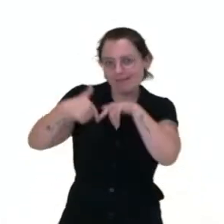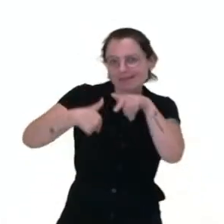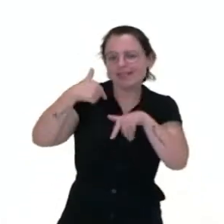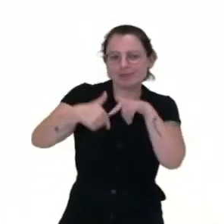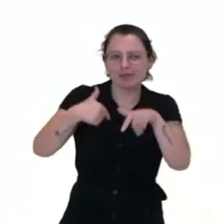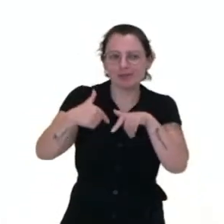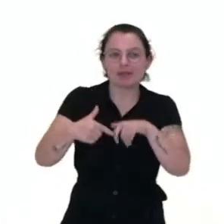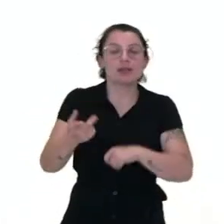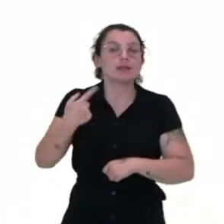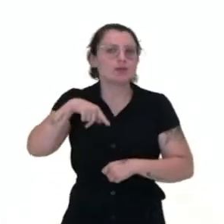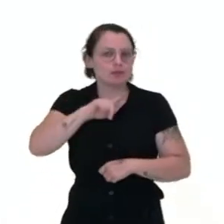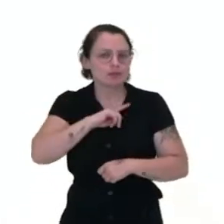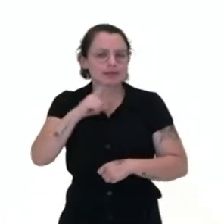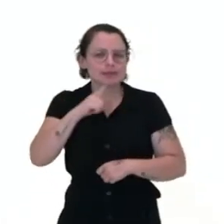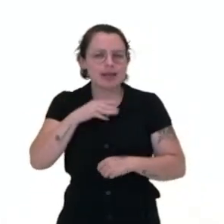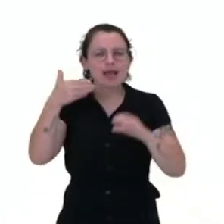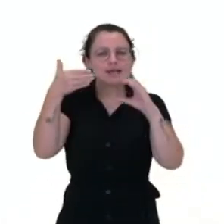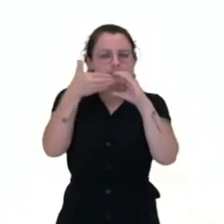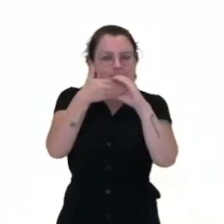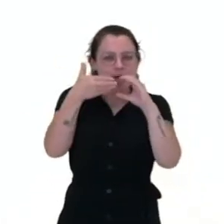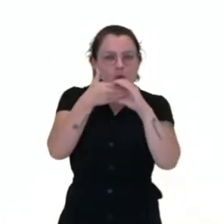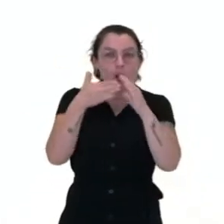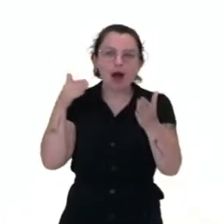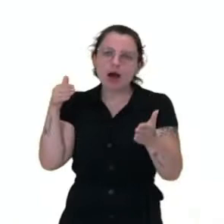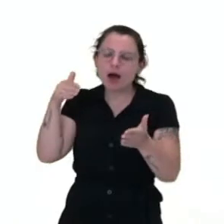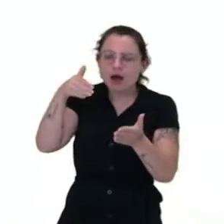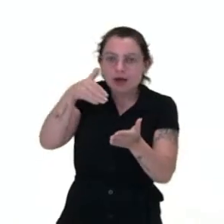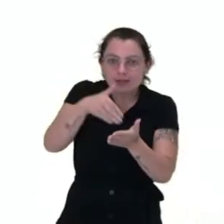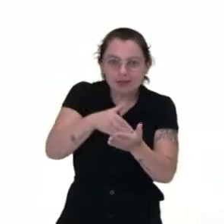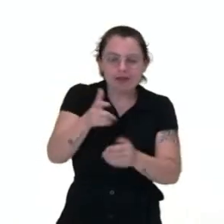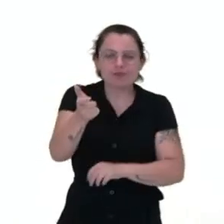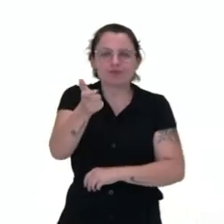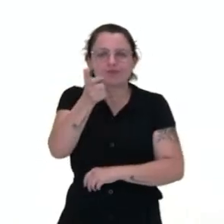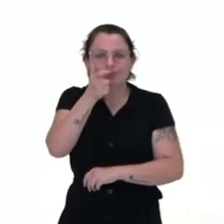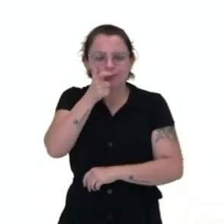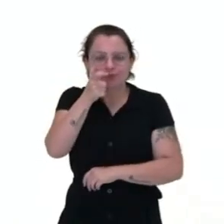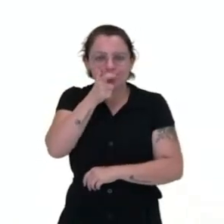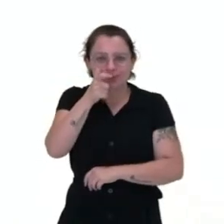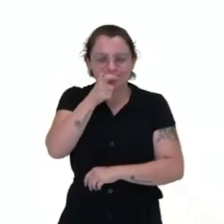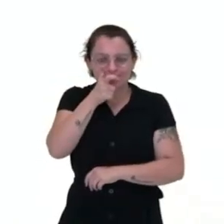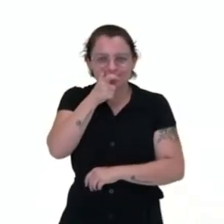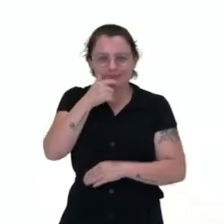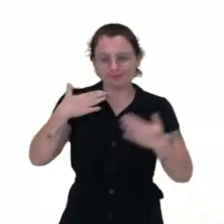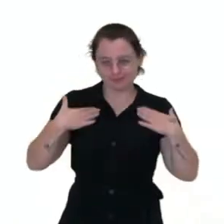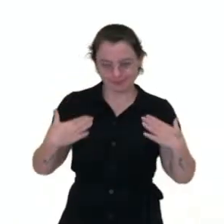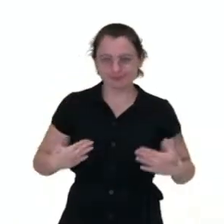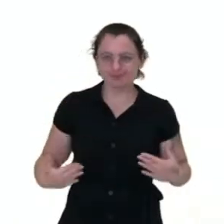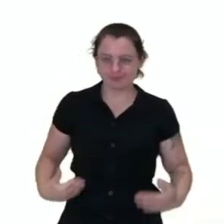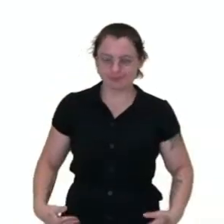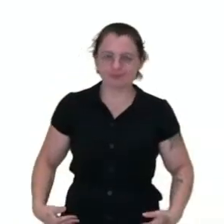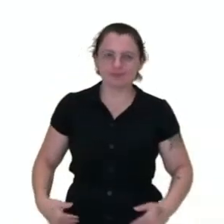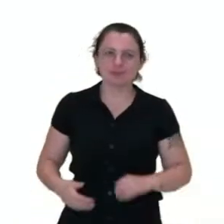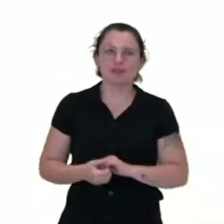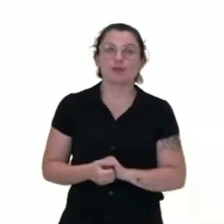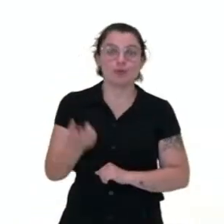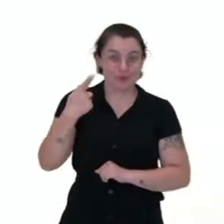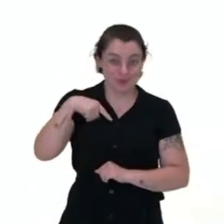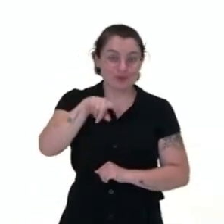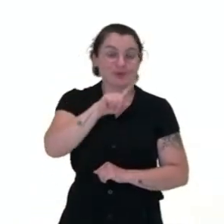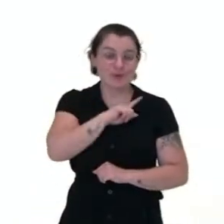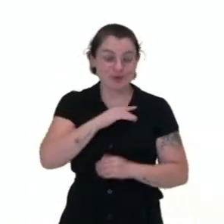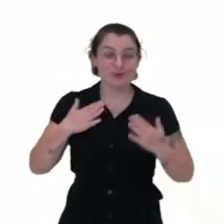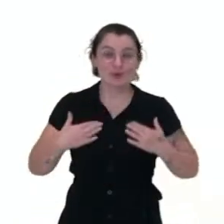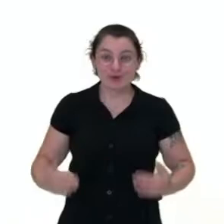desde a célula microscópica até a parte macroscópica, o organismo. Que o nosso corpo tem vários